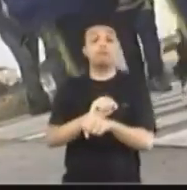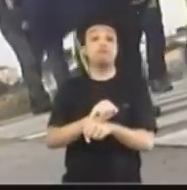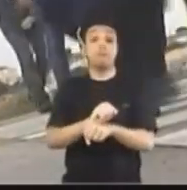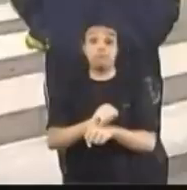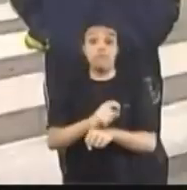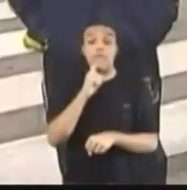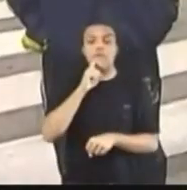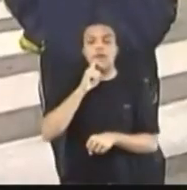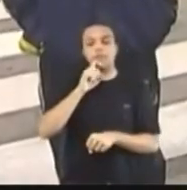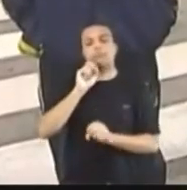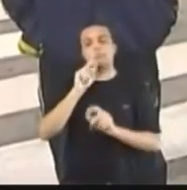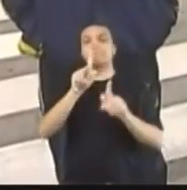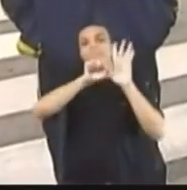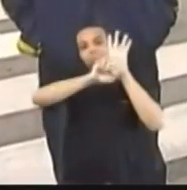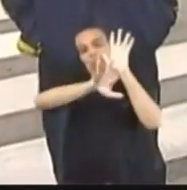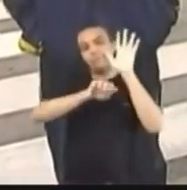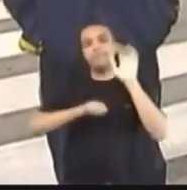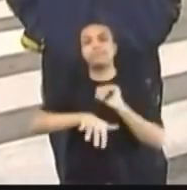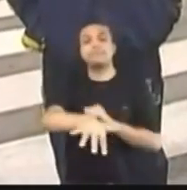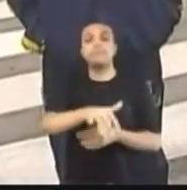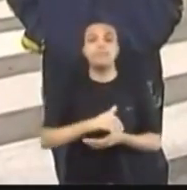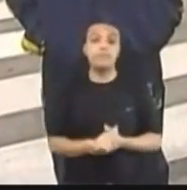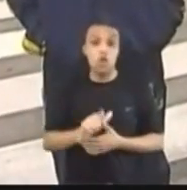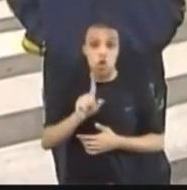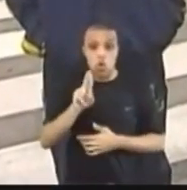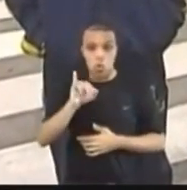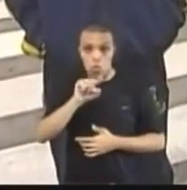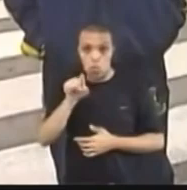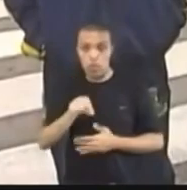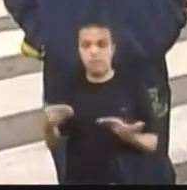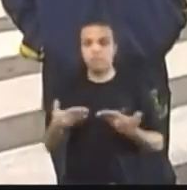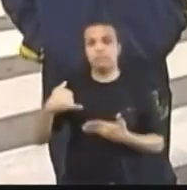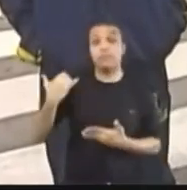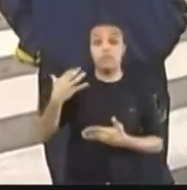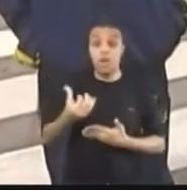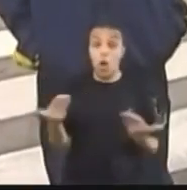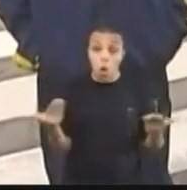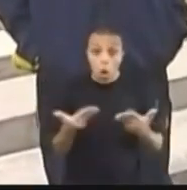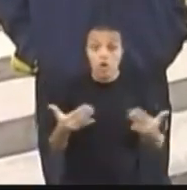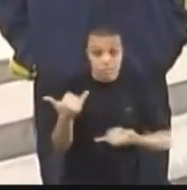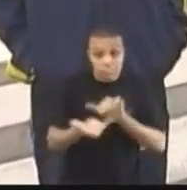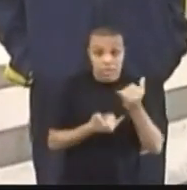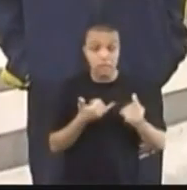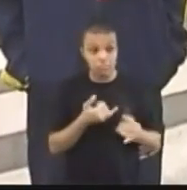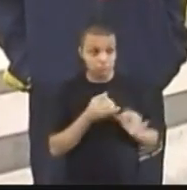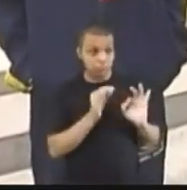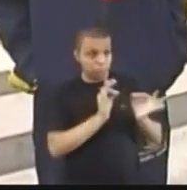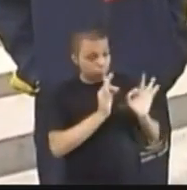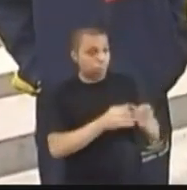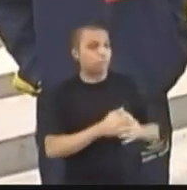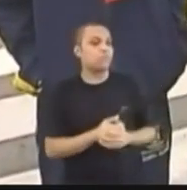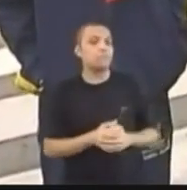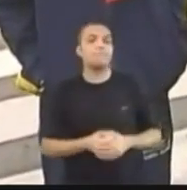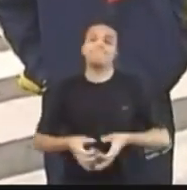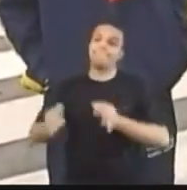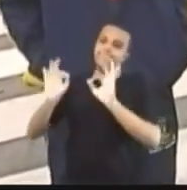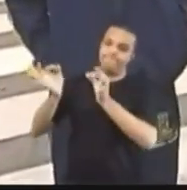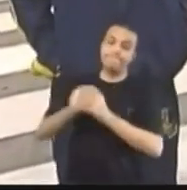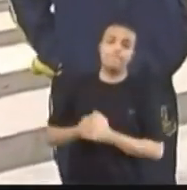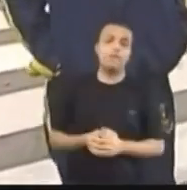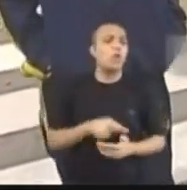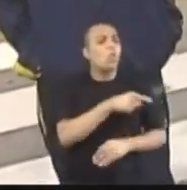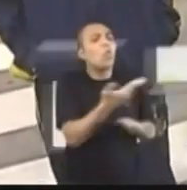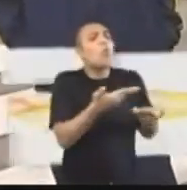prosseguir luí Gustavo tem 6 anos e participou da atividade hoje não foi que que você